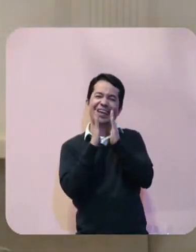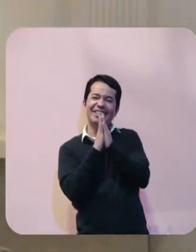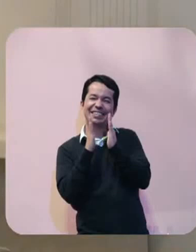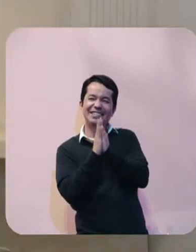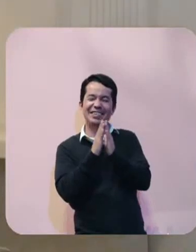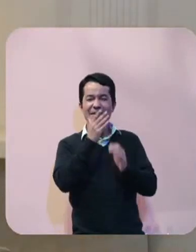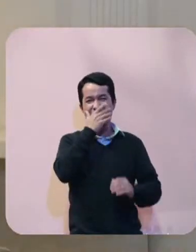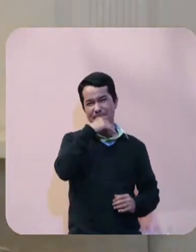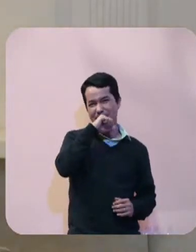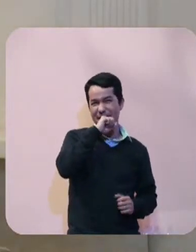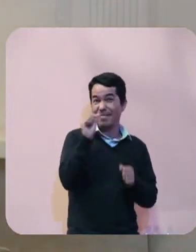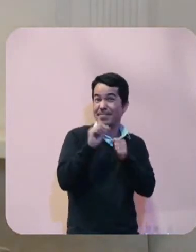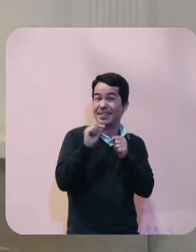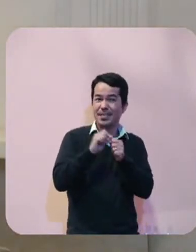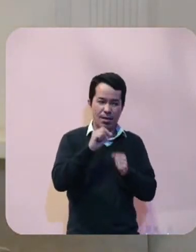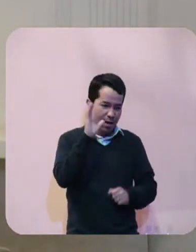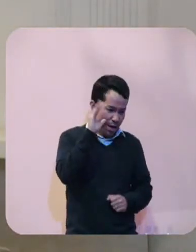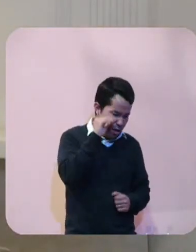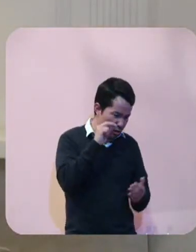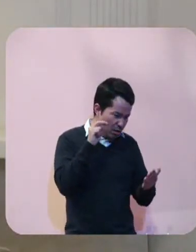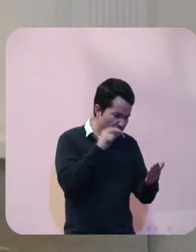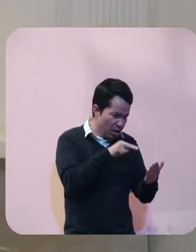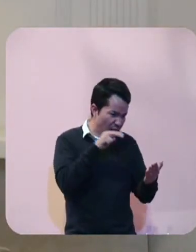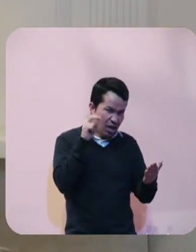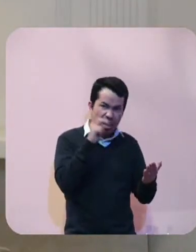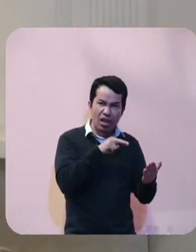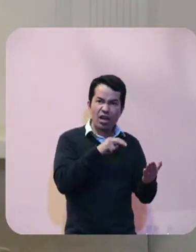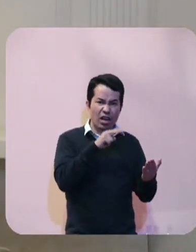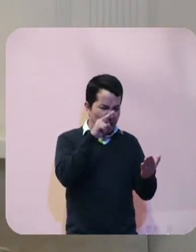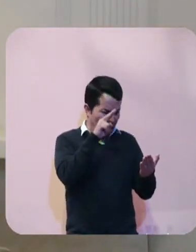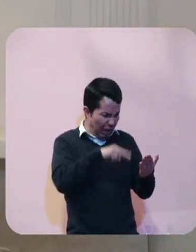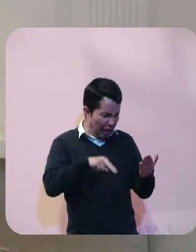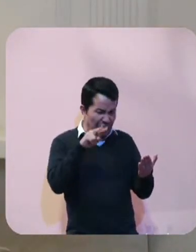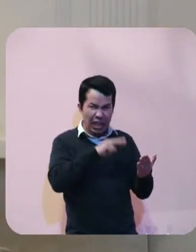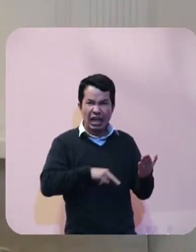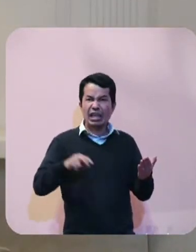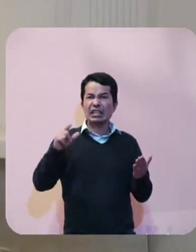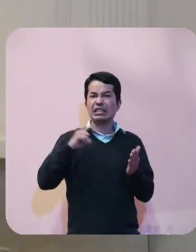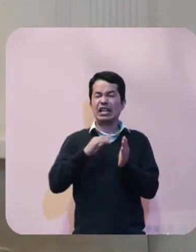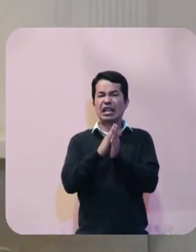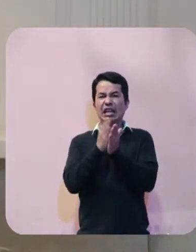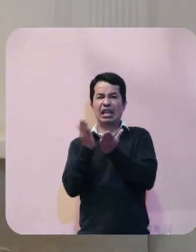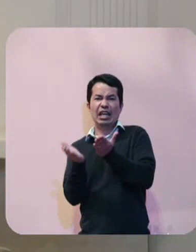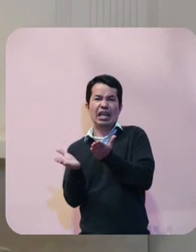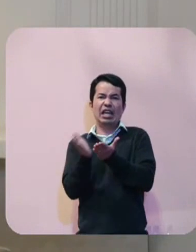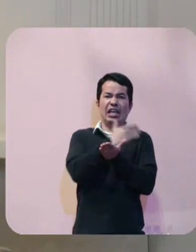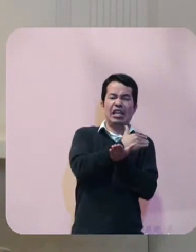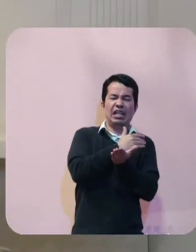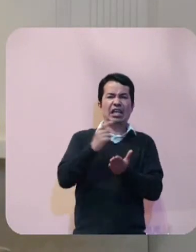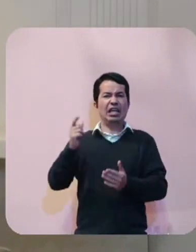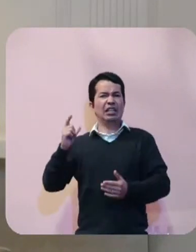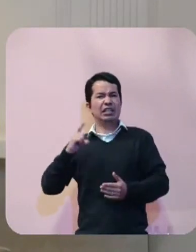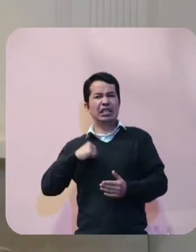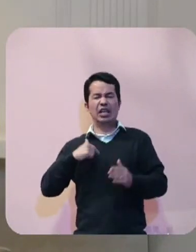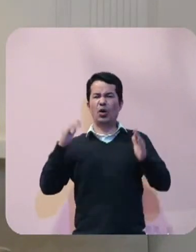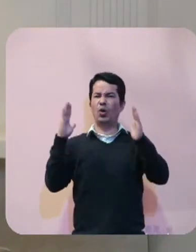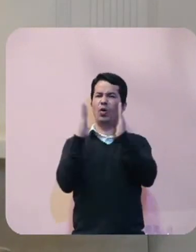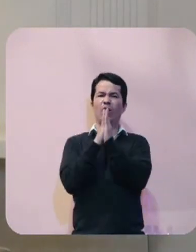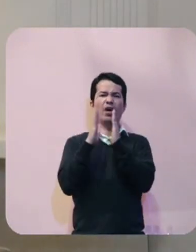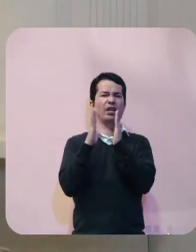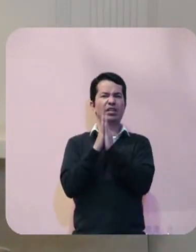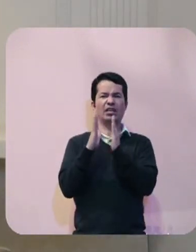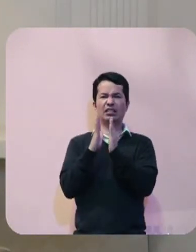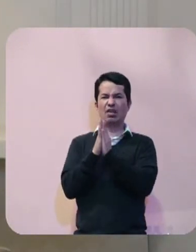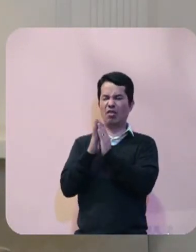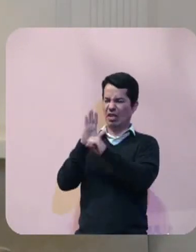essa. E que ele ficou profundamente tocado quando, numa das páginas, ele leu as minhas orações